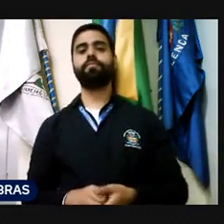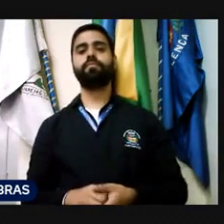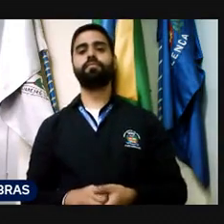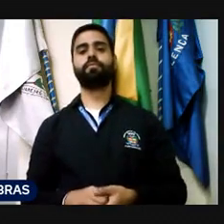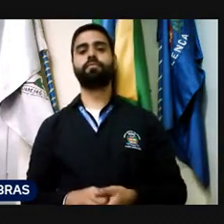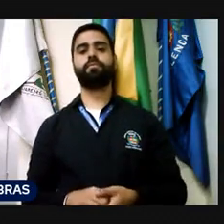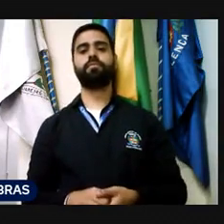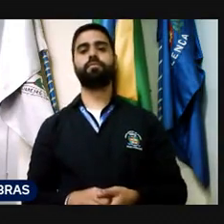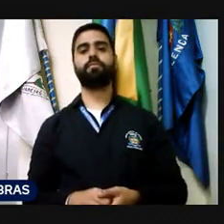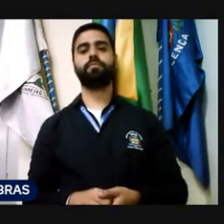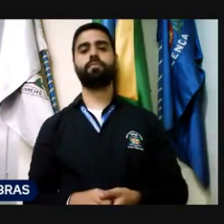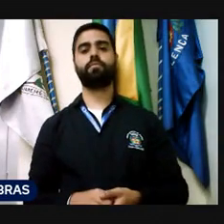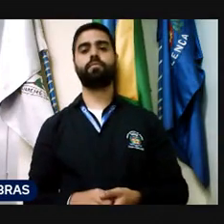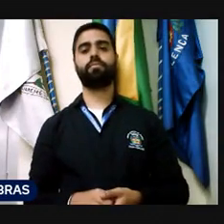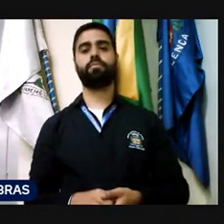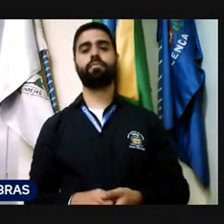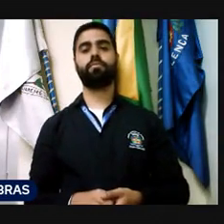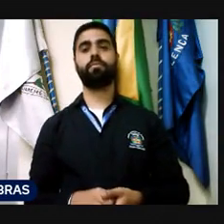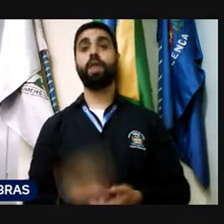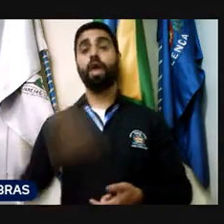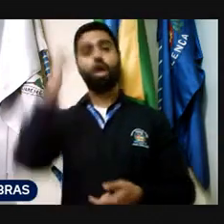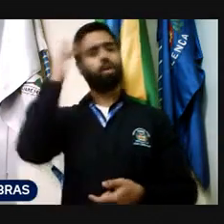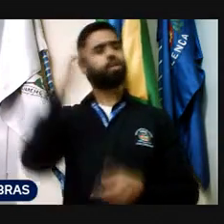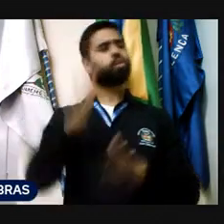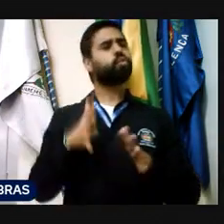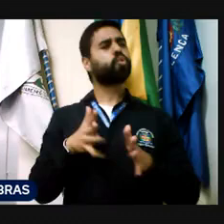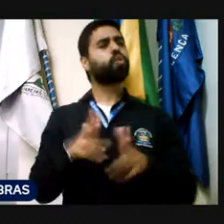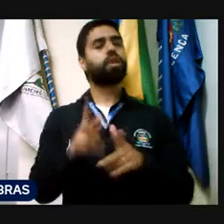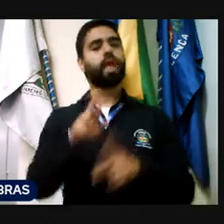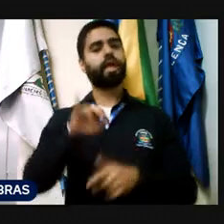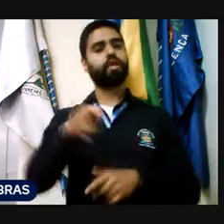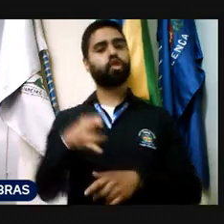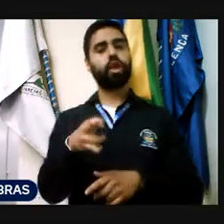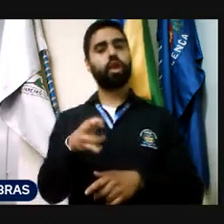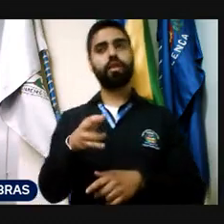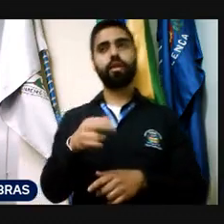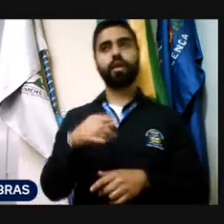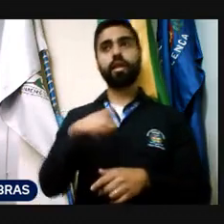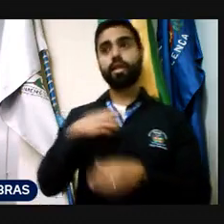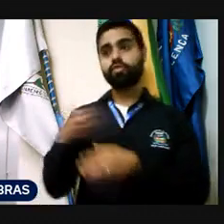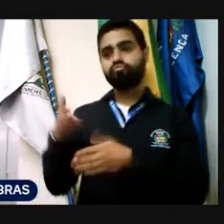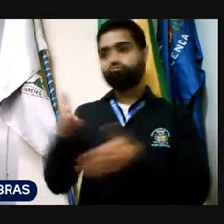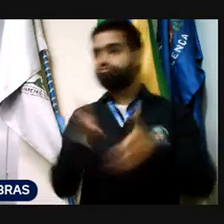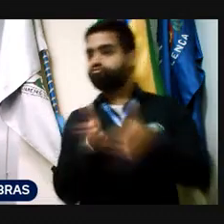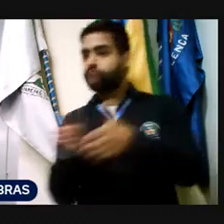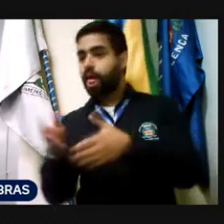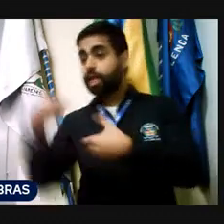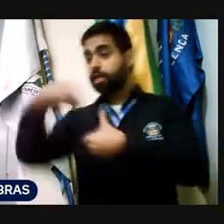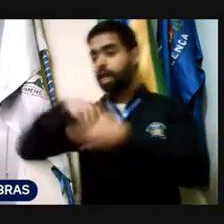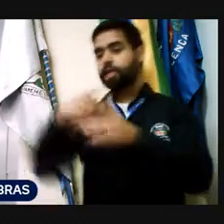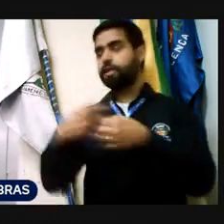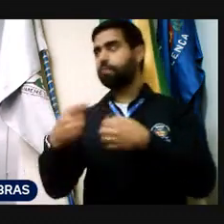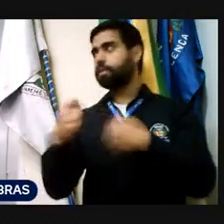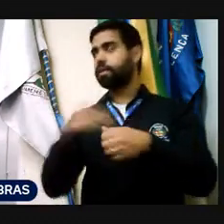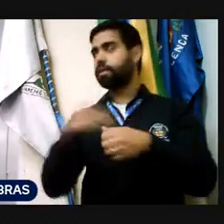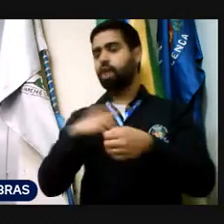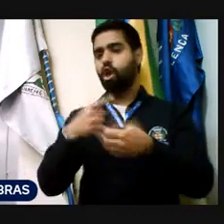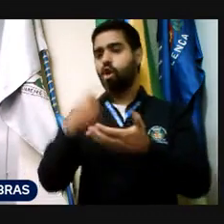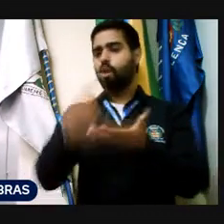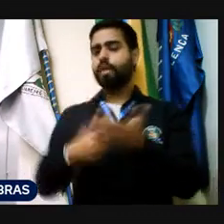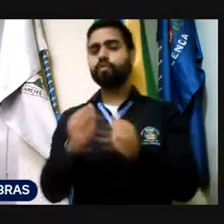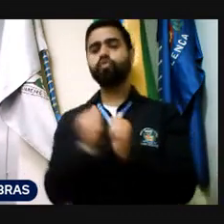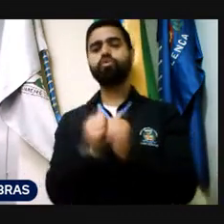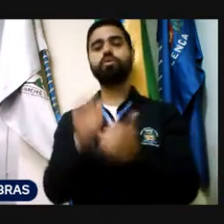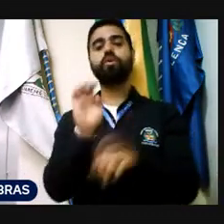cidade, todas as rodovias que é dentro da cidade, quem tinha que tomar conta é o município. Tinha que ter um acordo do município com o Estado